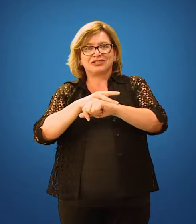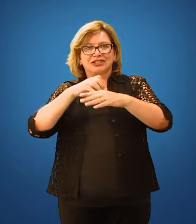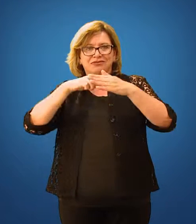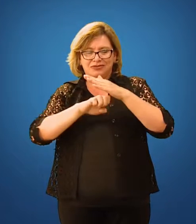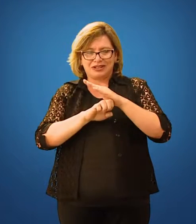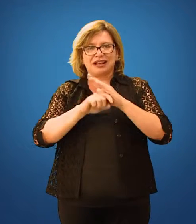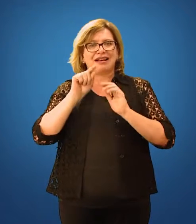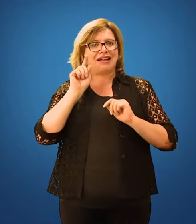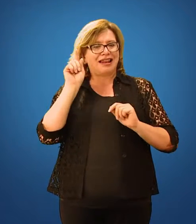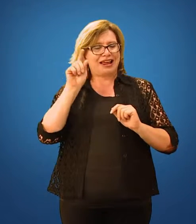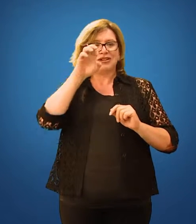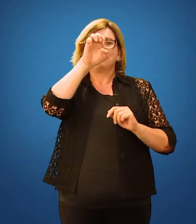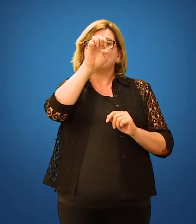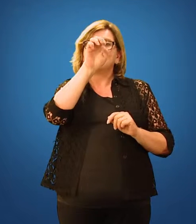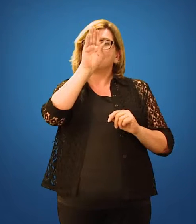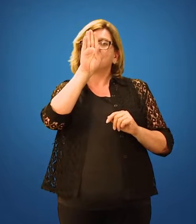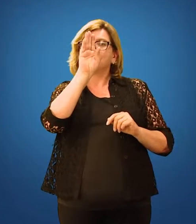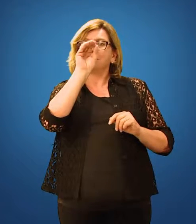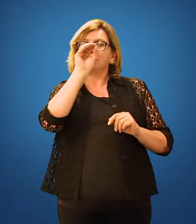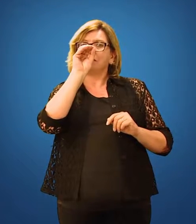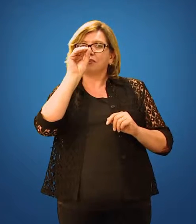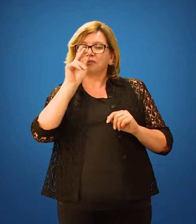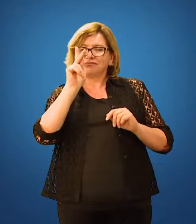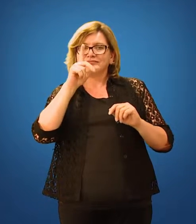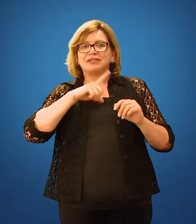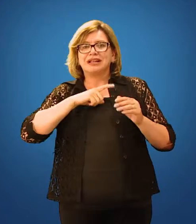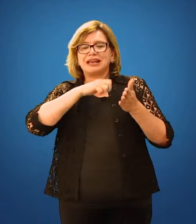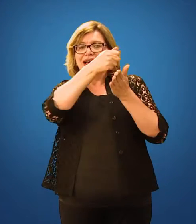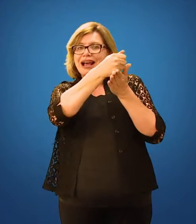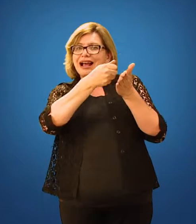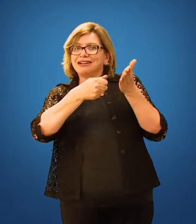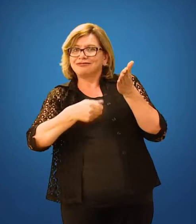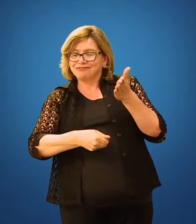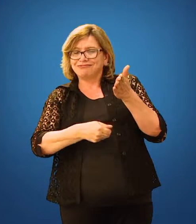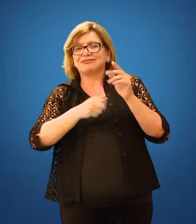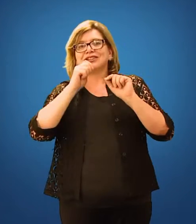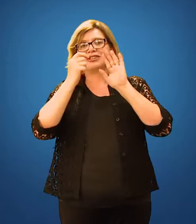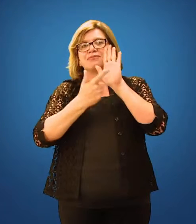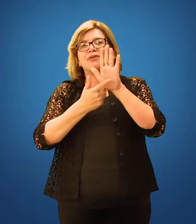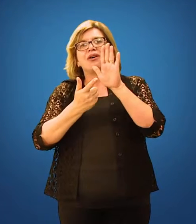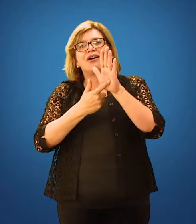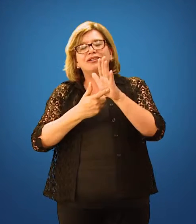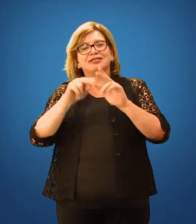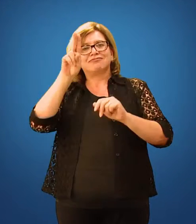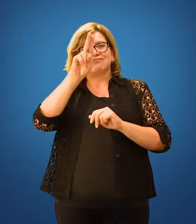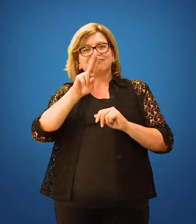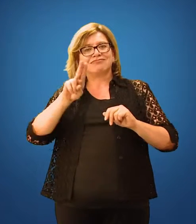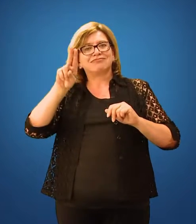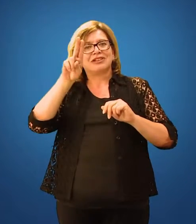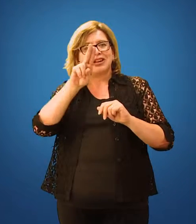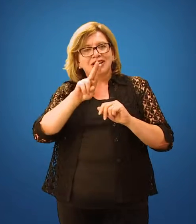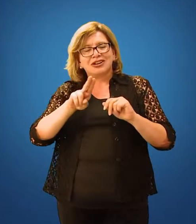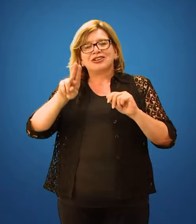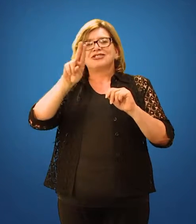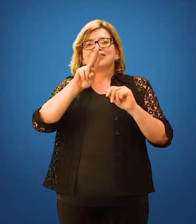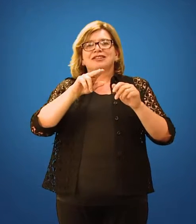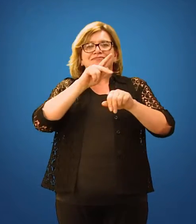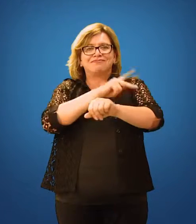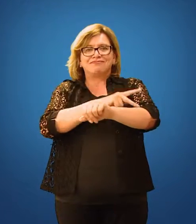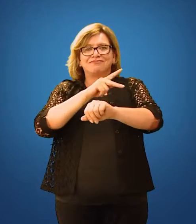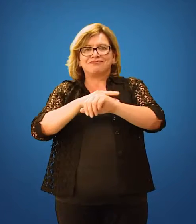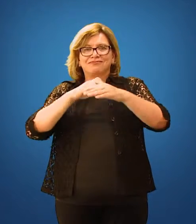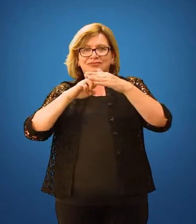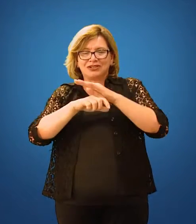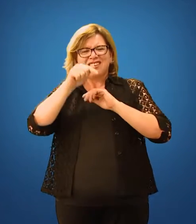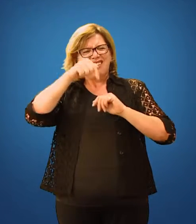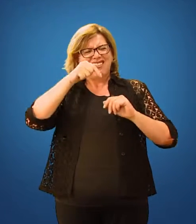tem a sugestão de um artigo que foi justamente estudar a questão da implementação da pedagogia empreendedora no município aqui do Paraná, e eles